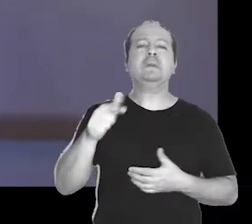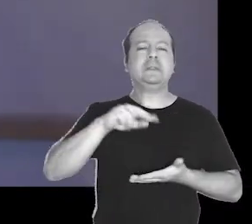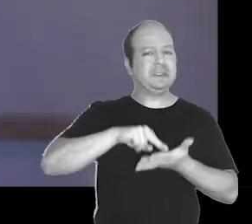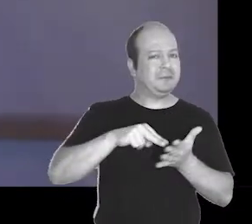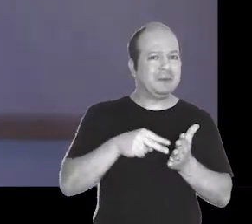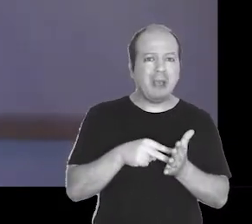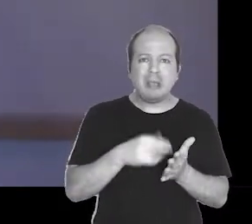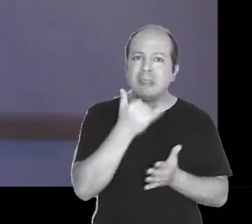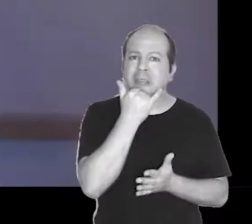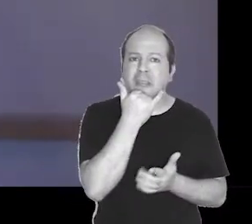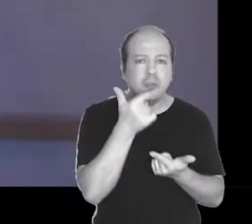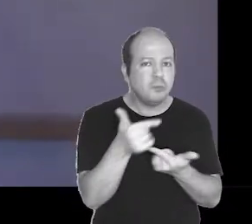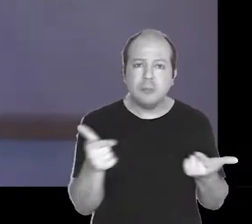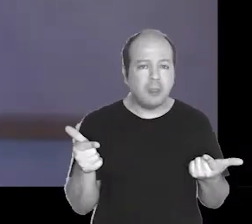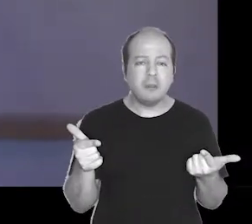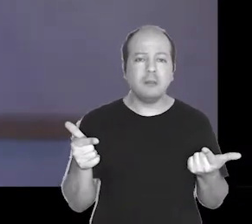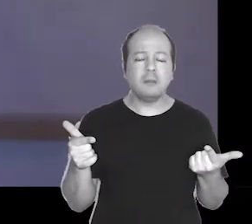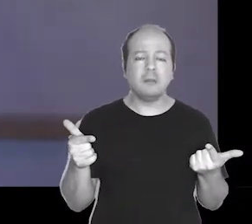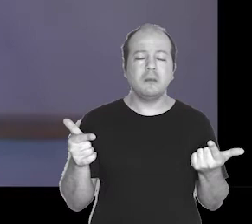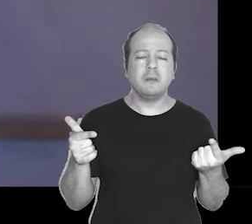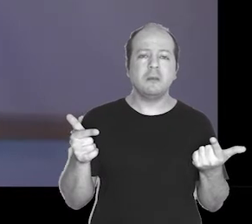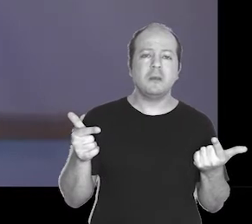significado.